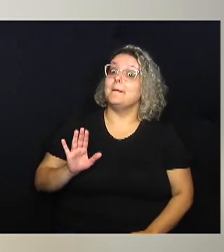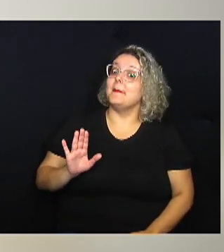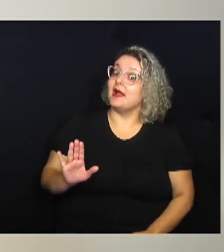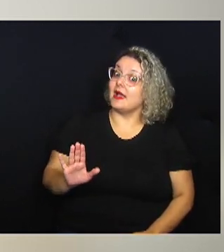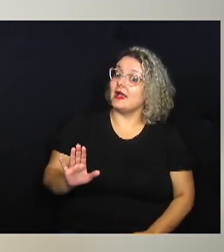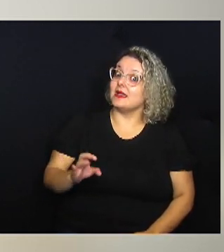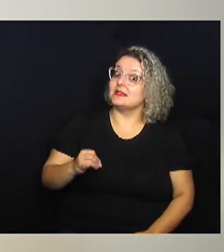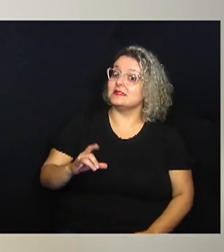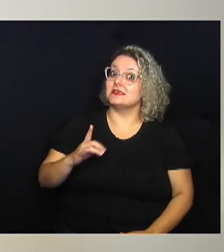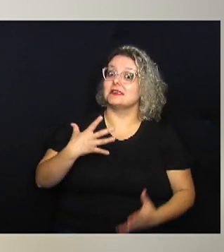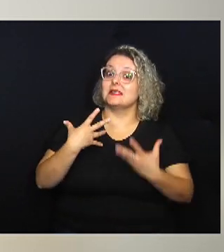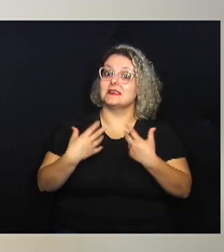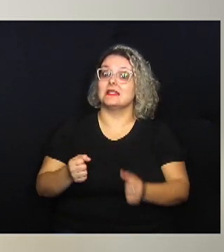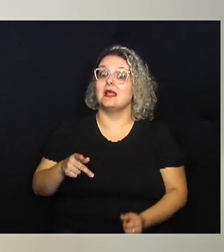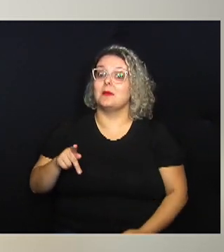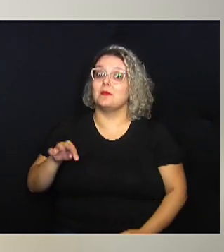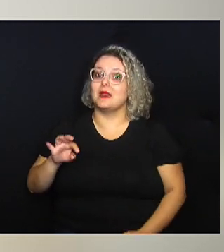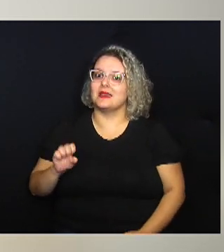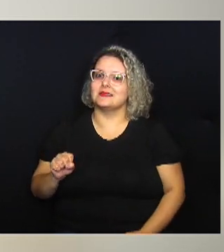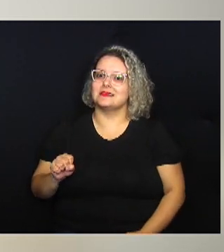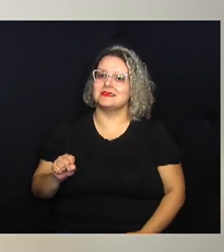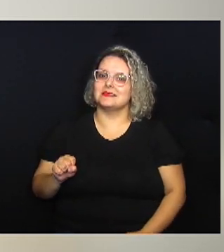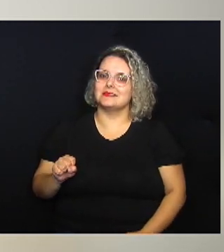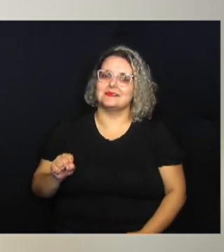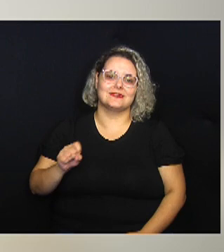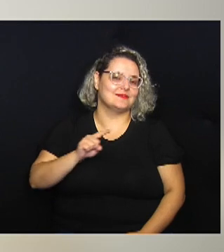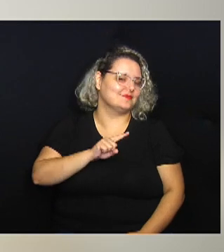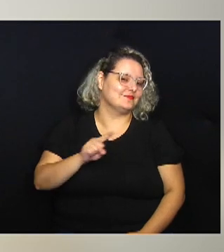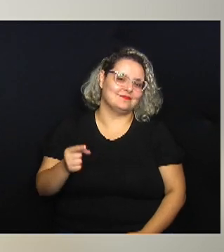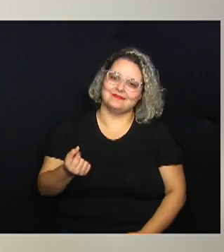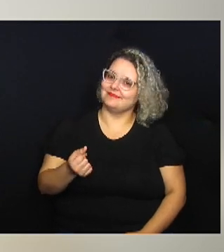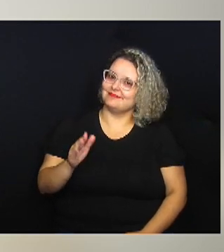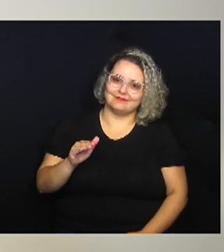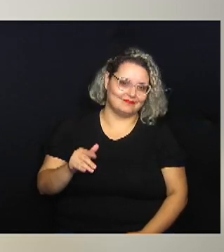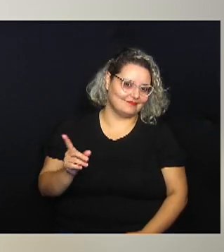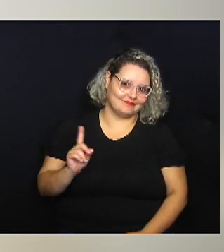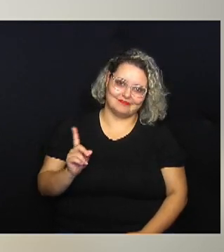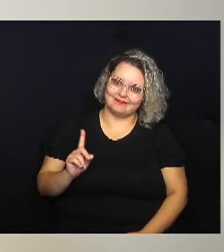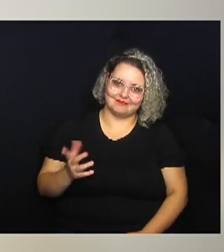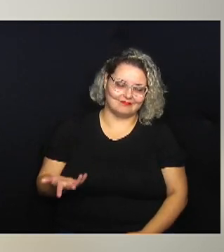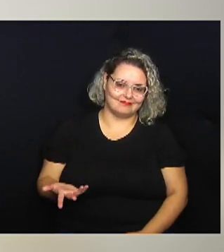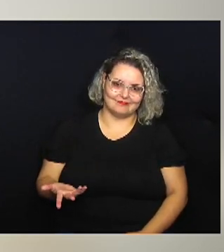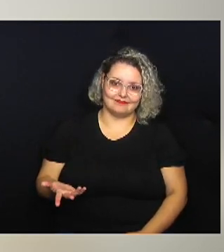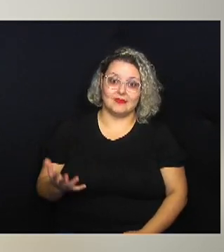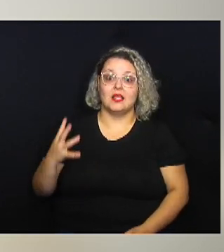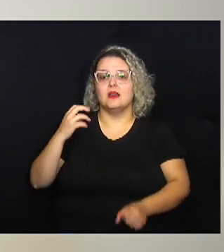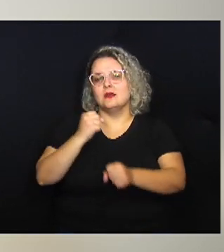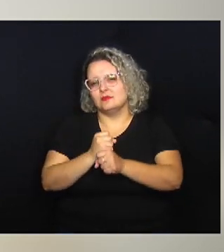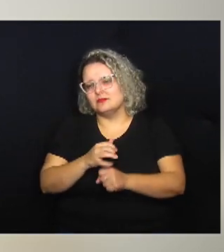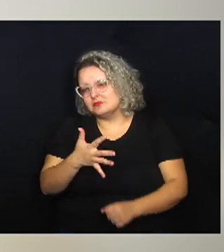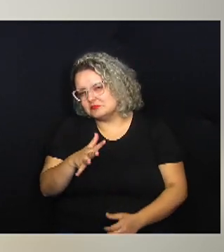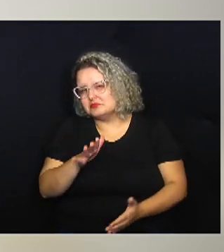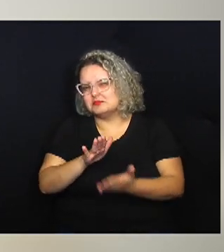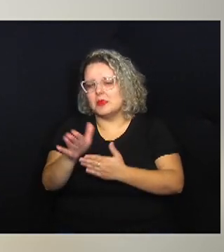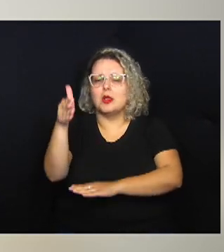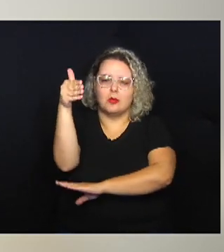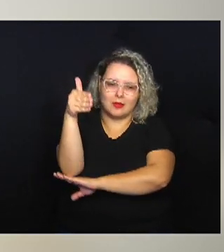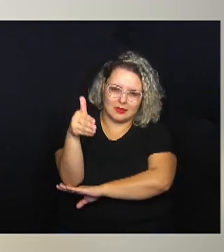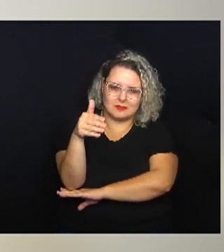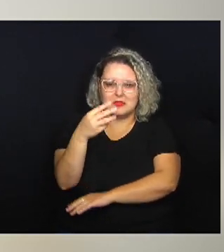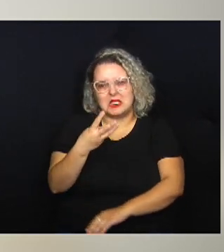que aceitam Pets eles não estarão entre os mais baratos então eu calculo que eu tenho um custo de hotéis assim